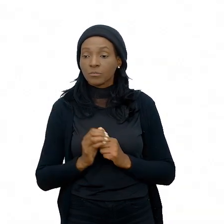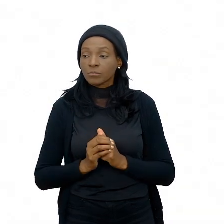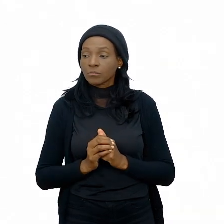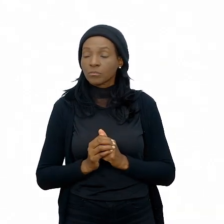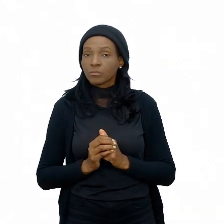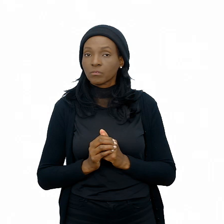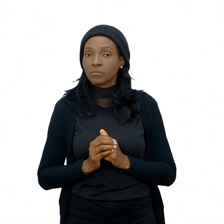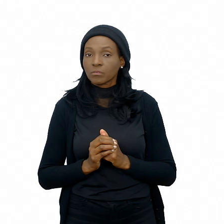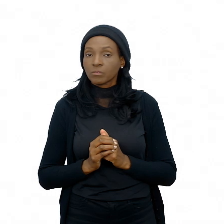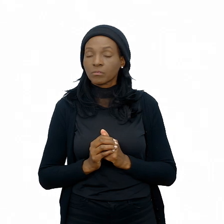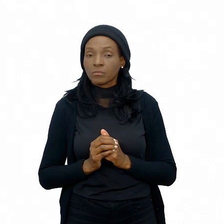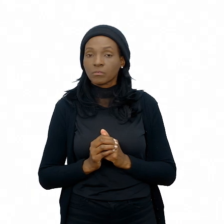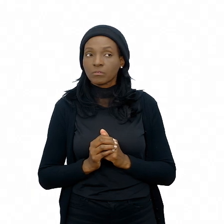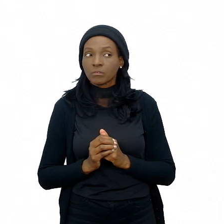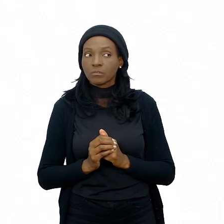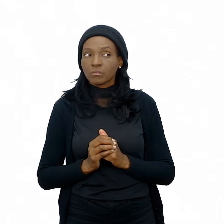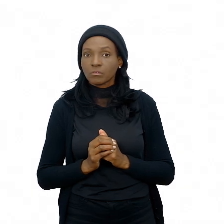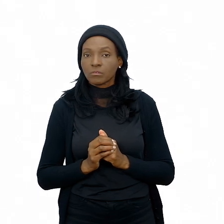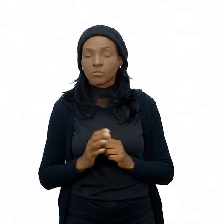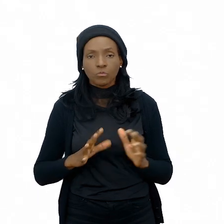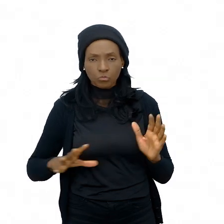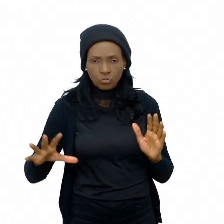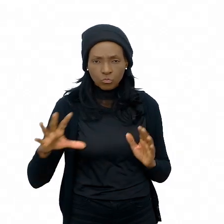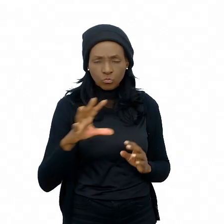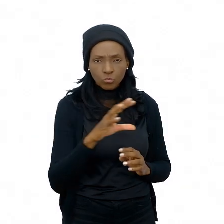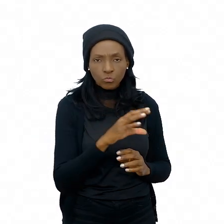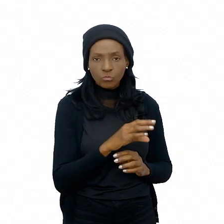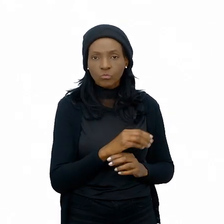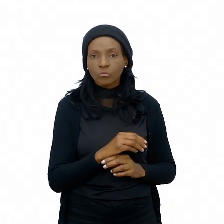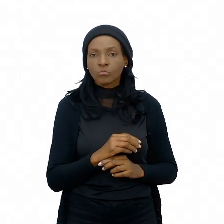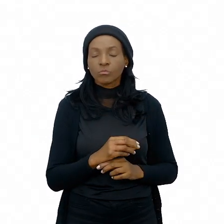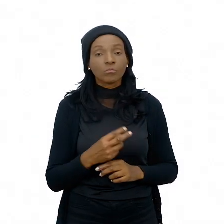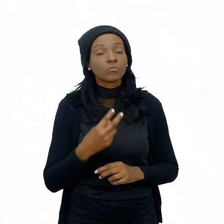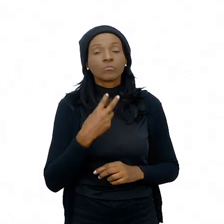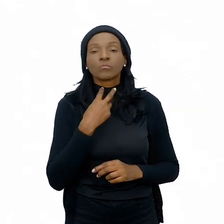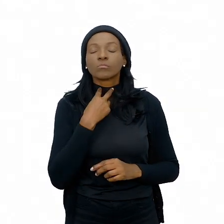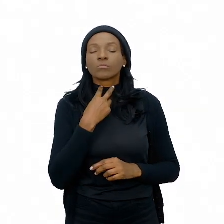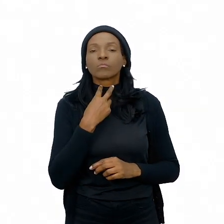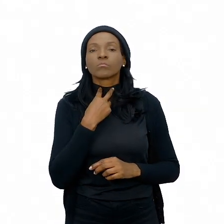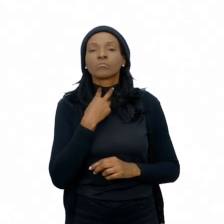E a partir de todas essas características, elas não podem ser